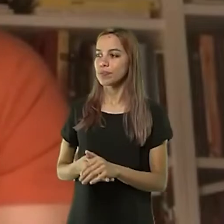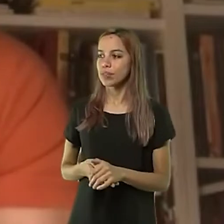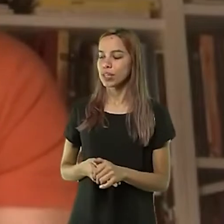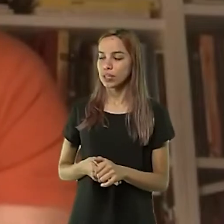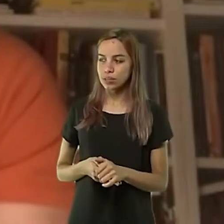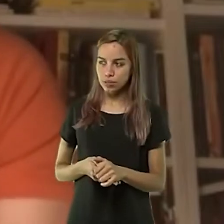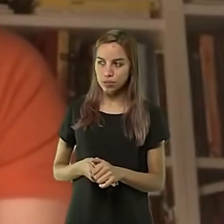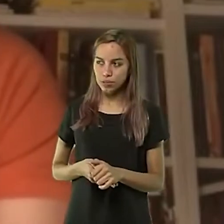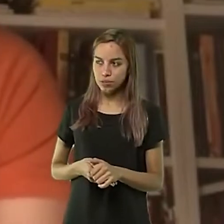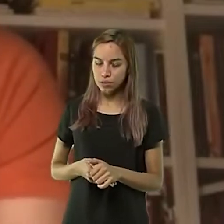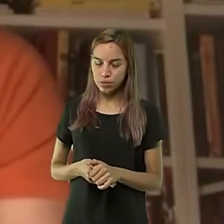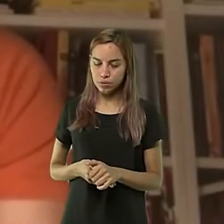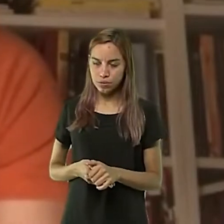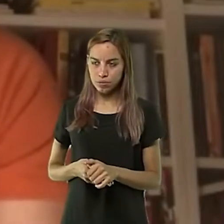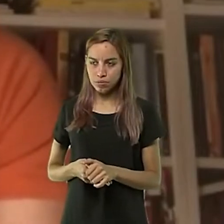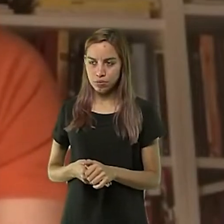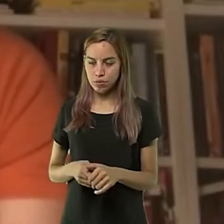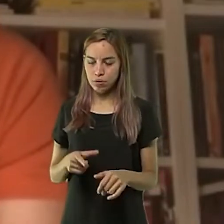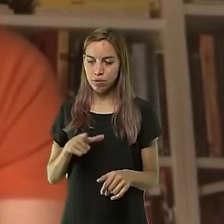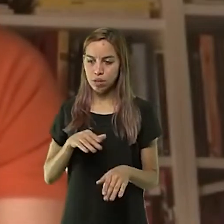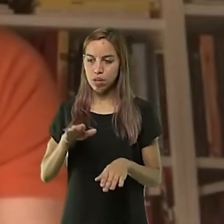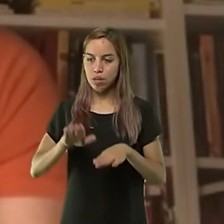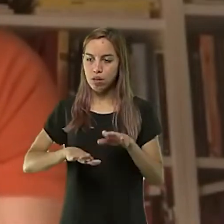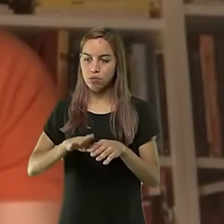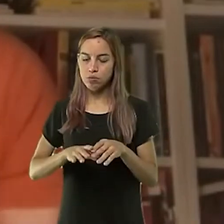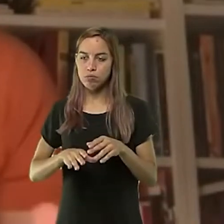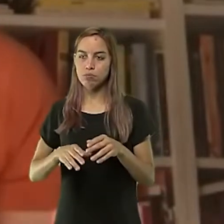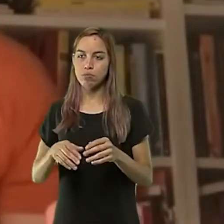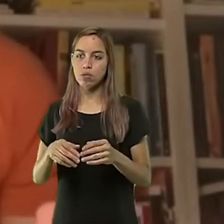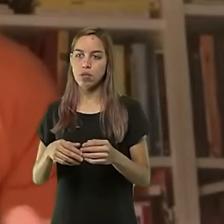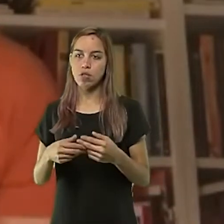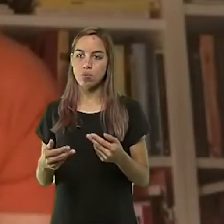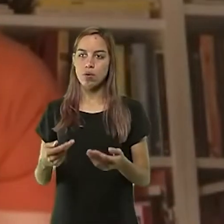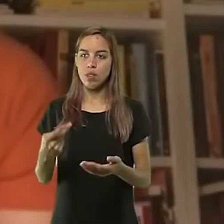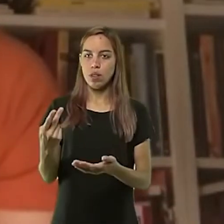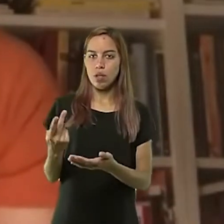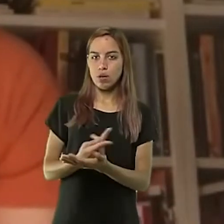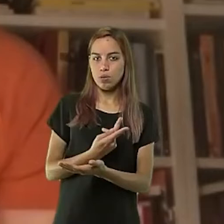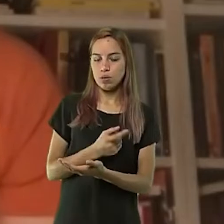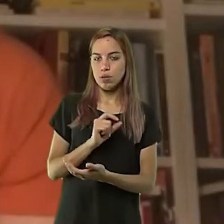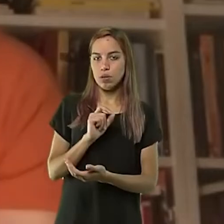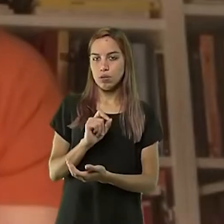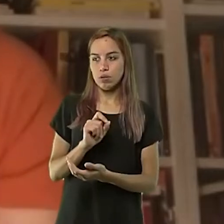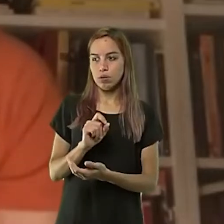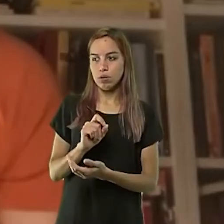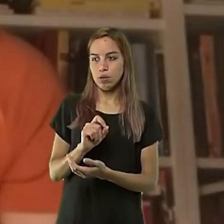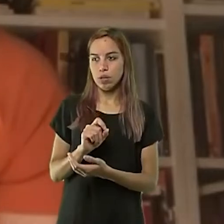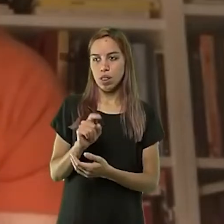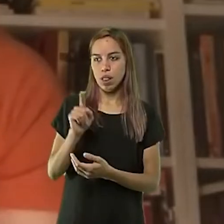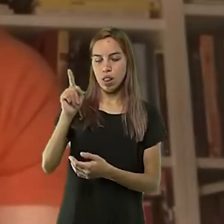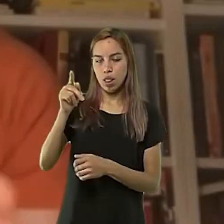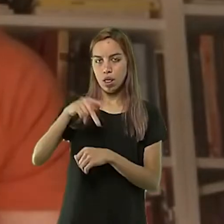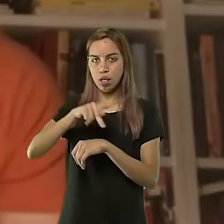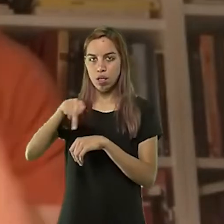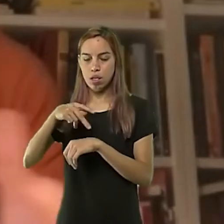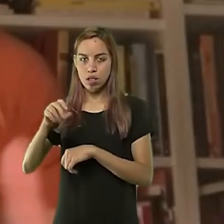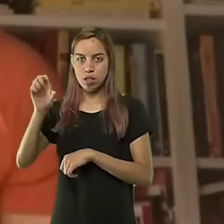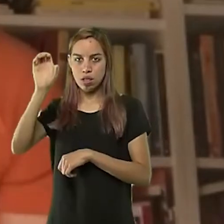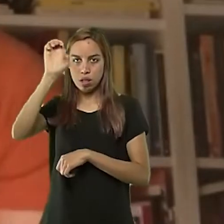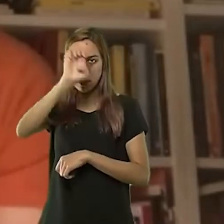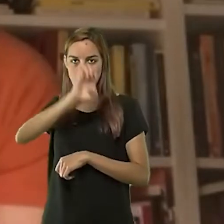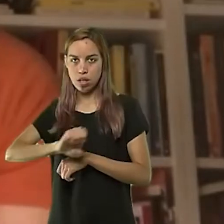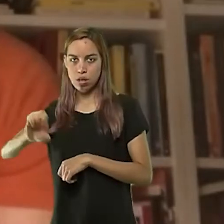com os acontecimentos da Europa durante o século XX, não tanto na primeira metade, mais na